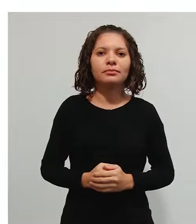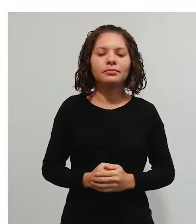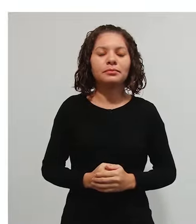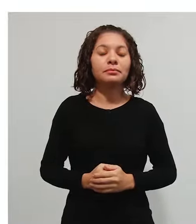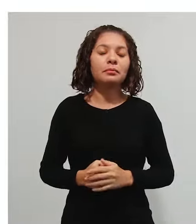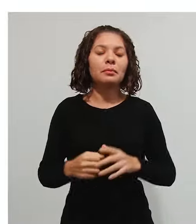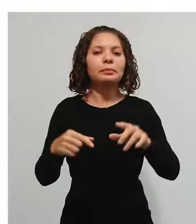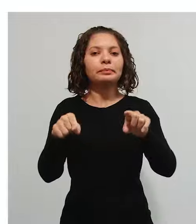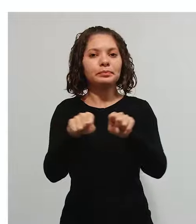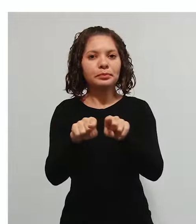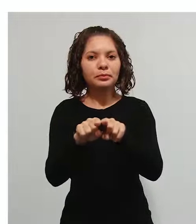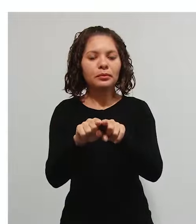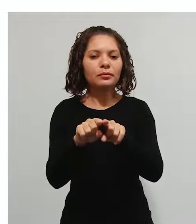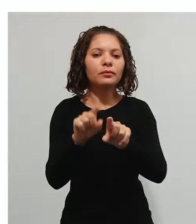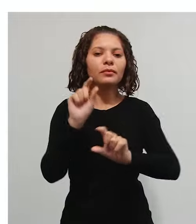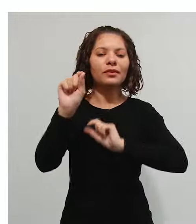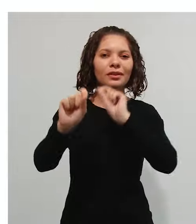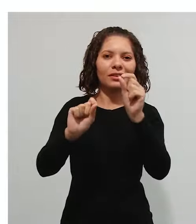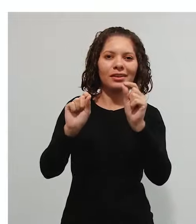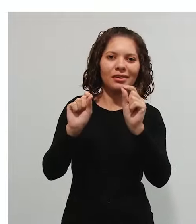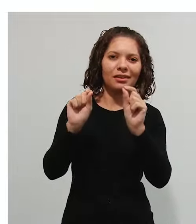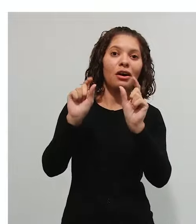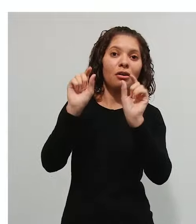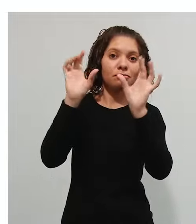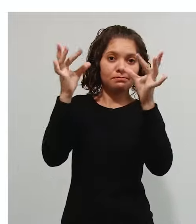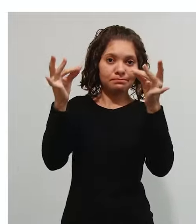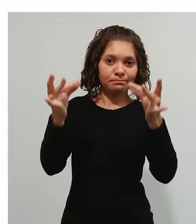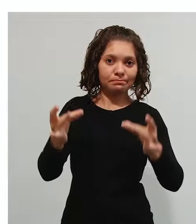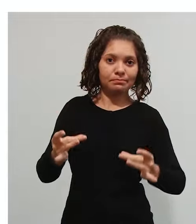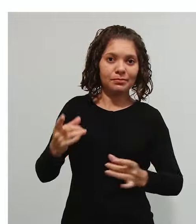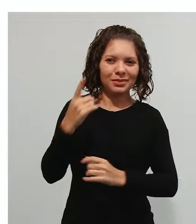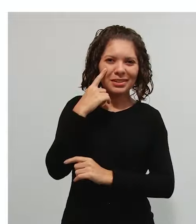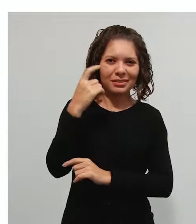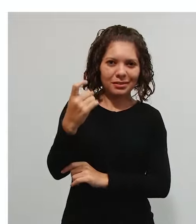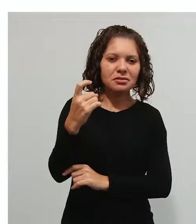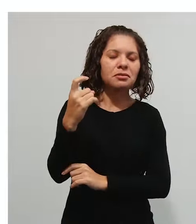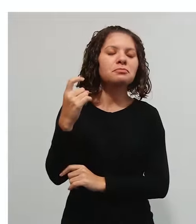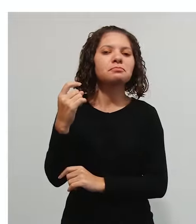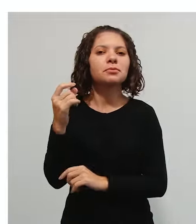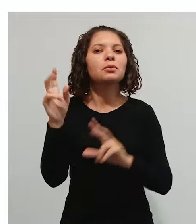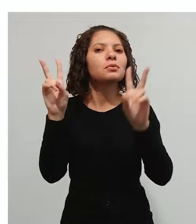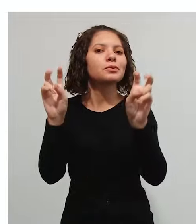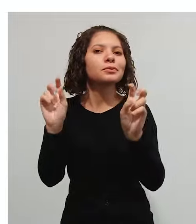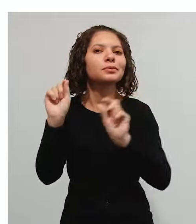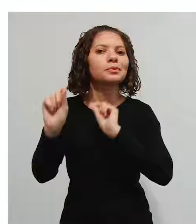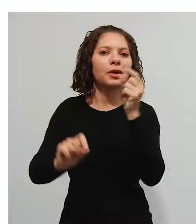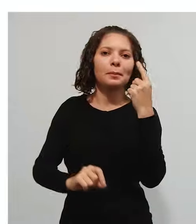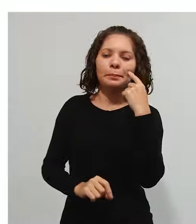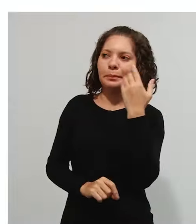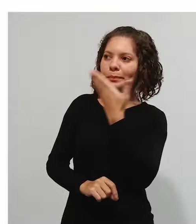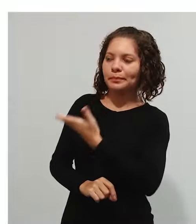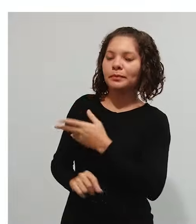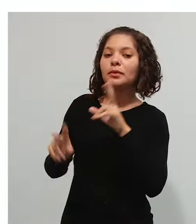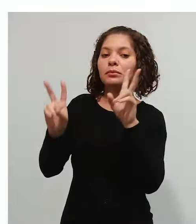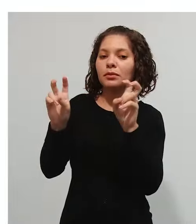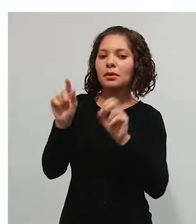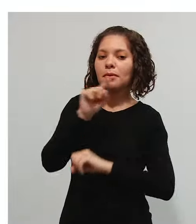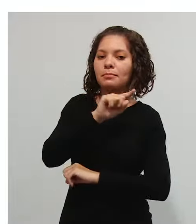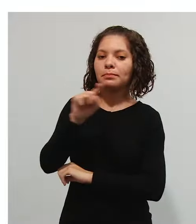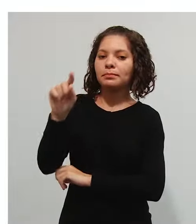aí mais um destaque pra gente depois passar para outro assunto em relação à imunidade recíproca